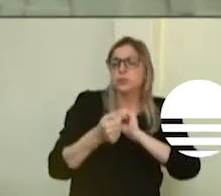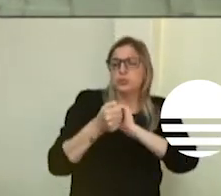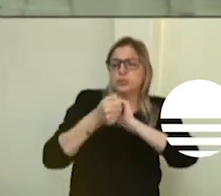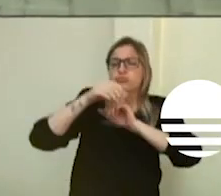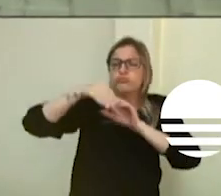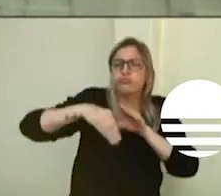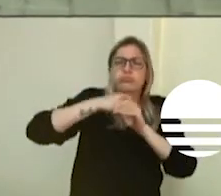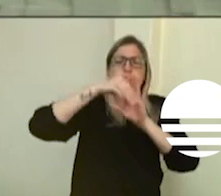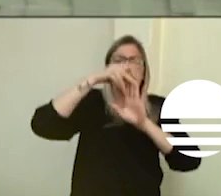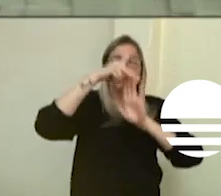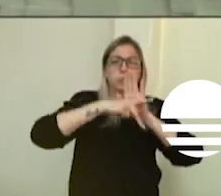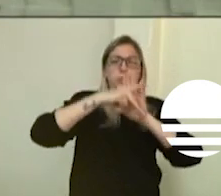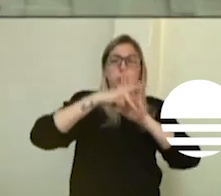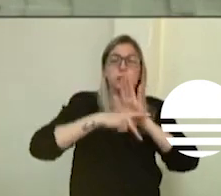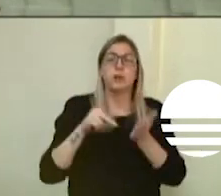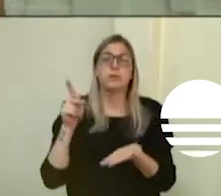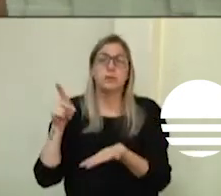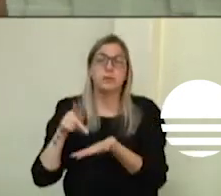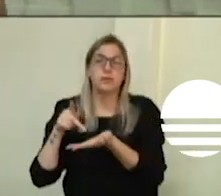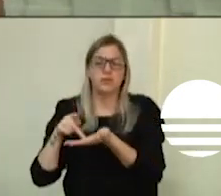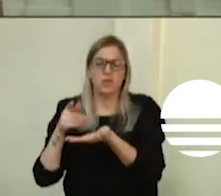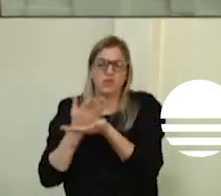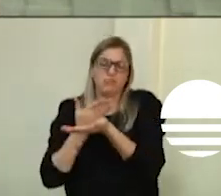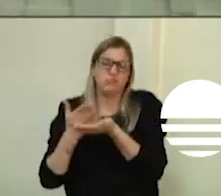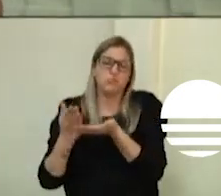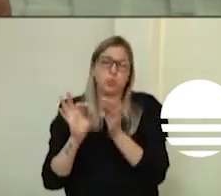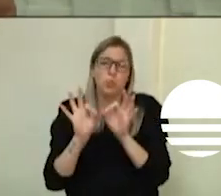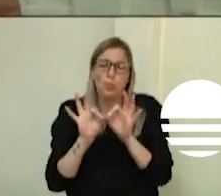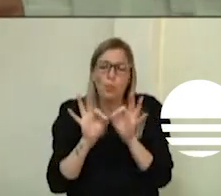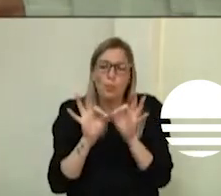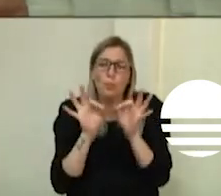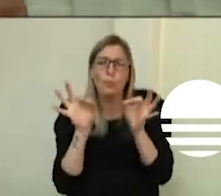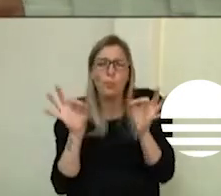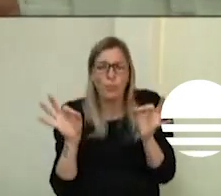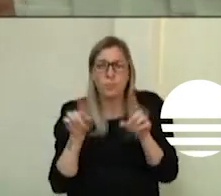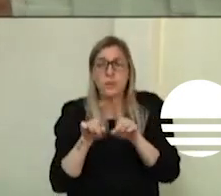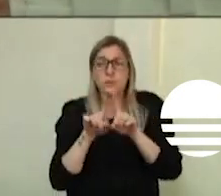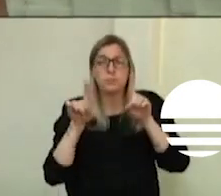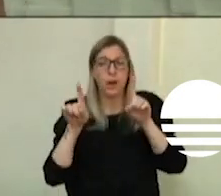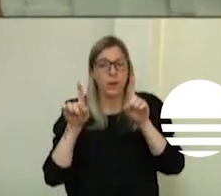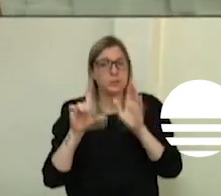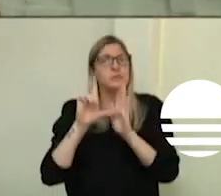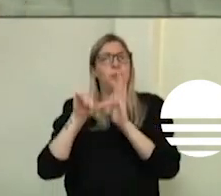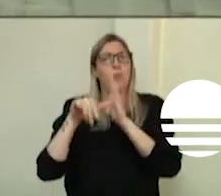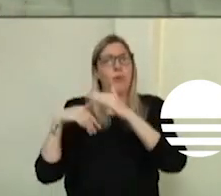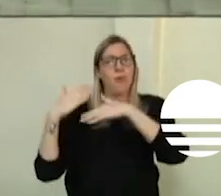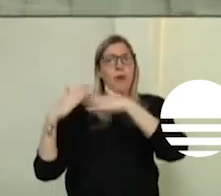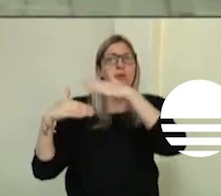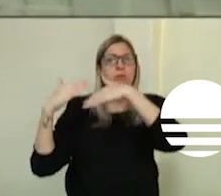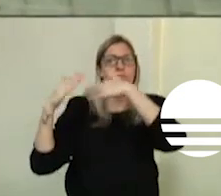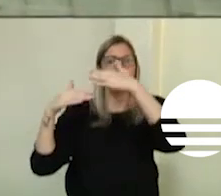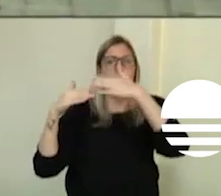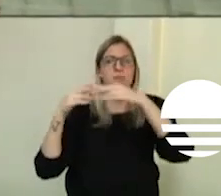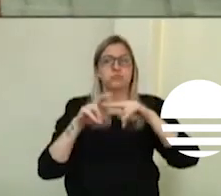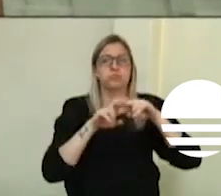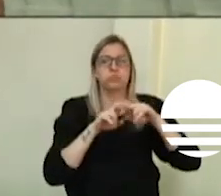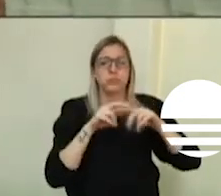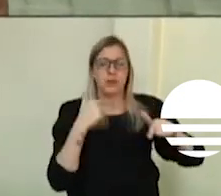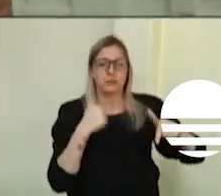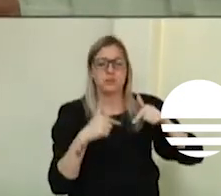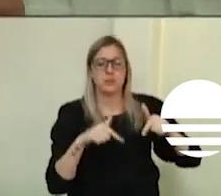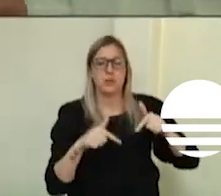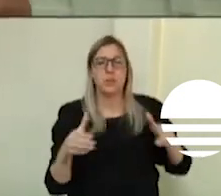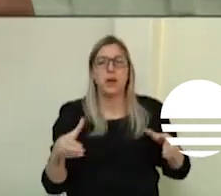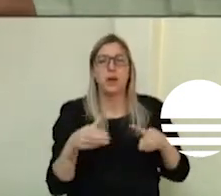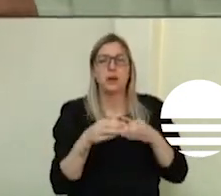que, na verdade, começou muito singelo, mas que ganhou força com o trabalho de uma equipe dedicada.